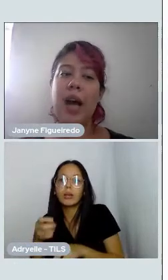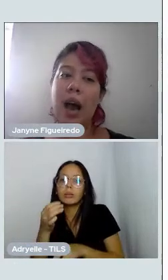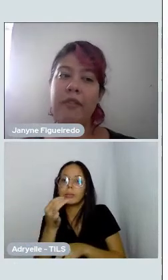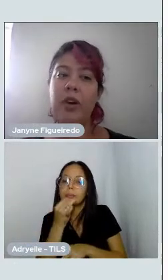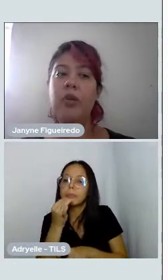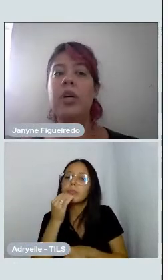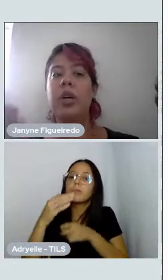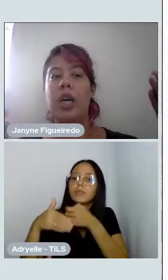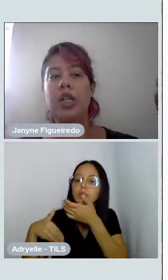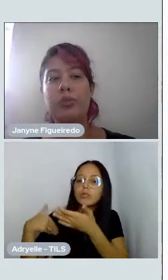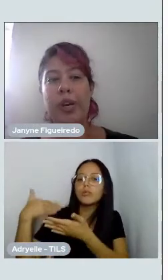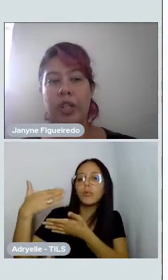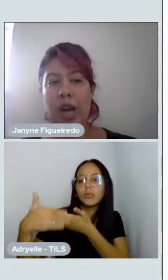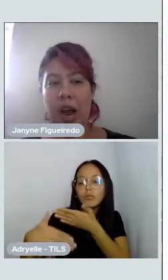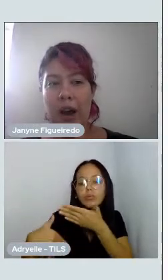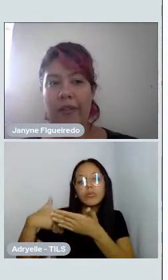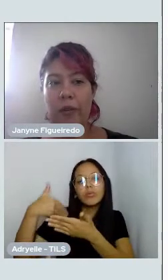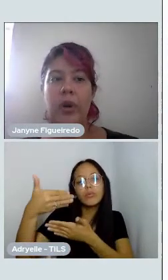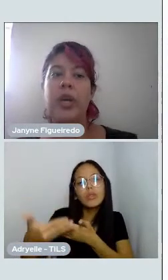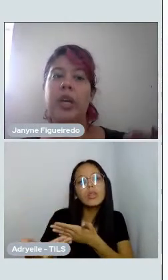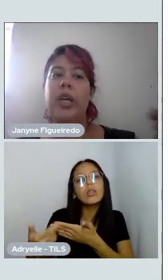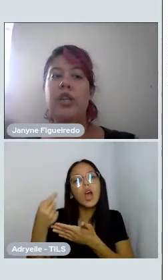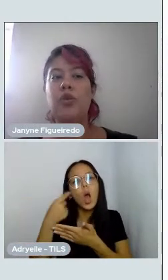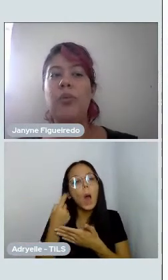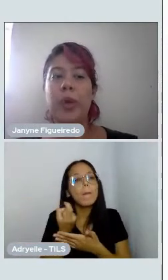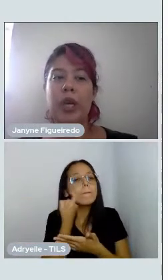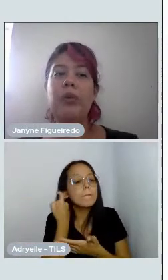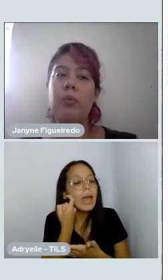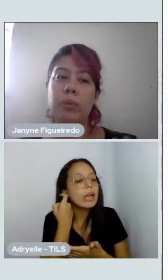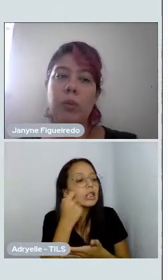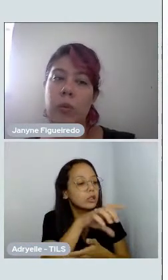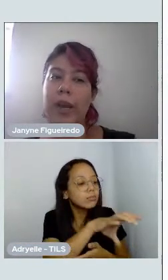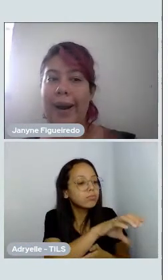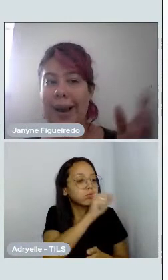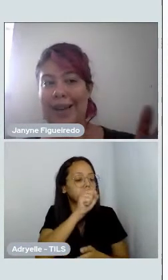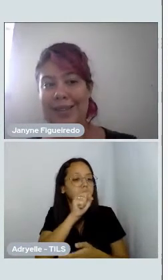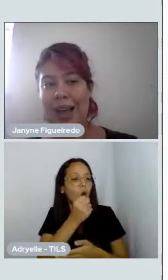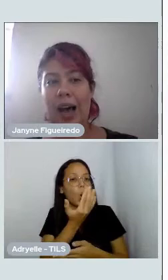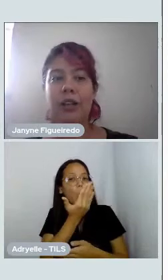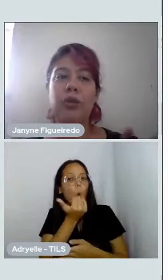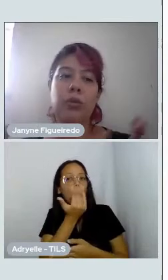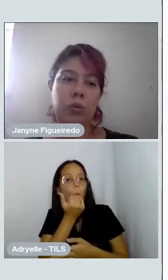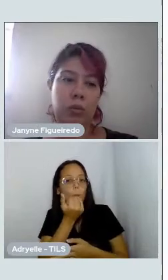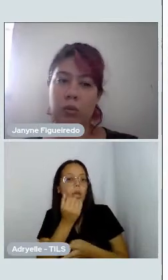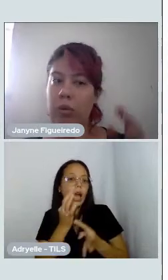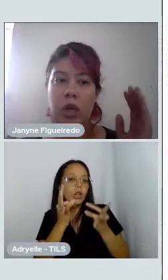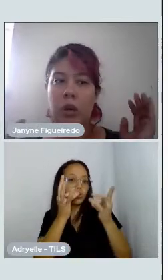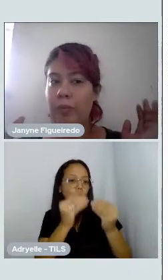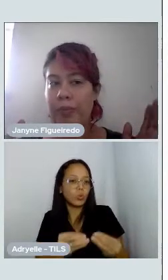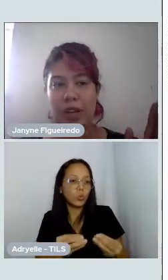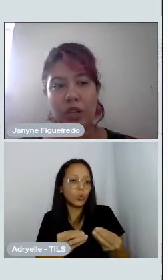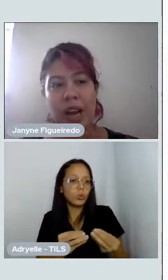Eles caçavam, eles pescavam e eles comiam o que era caçado,